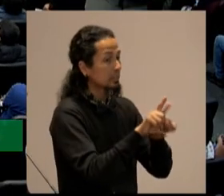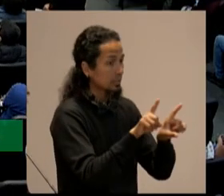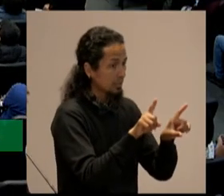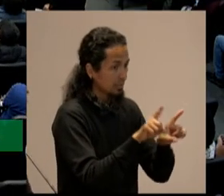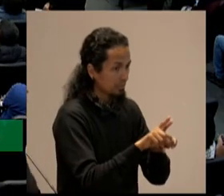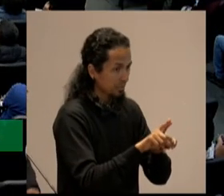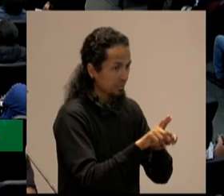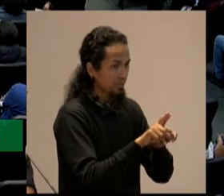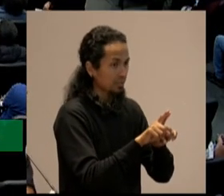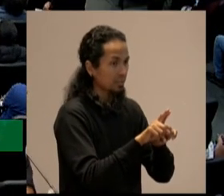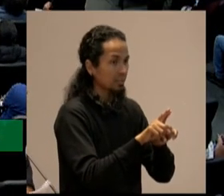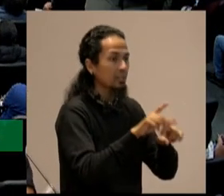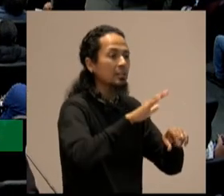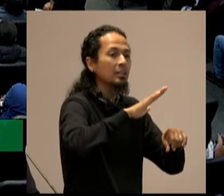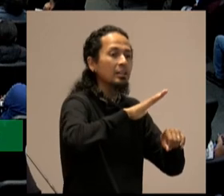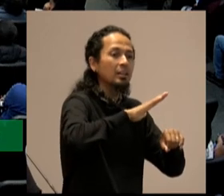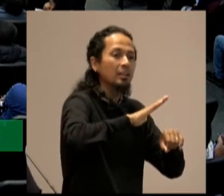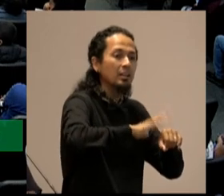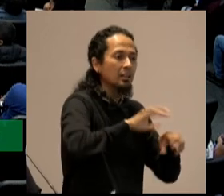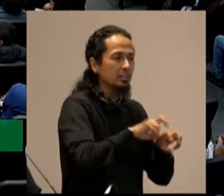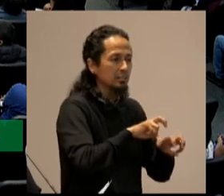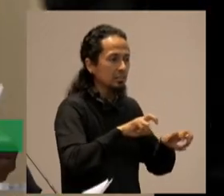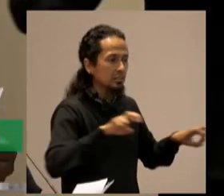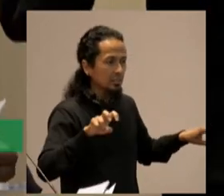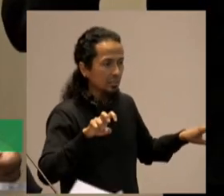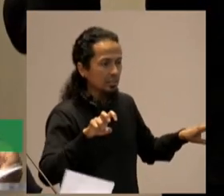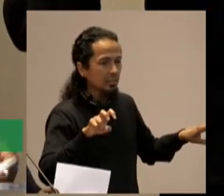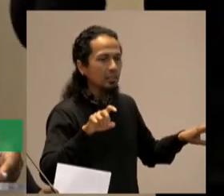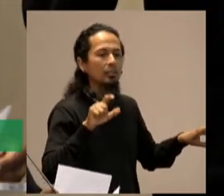Gostaríamos também de chamar a compor a mesa